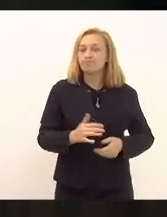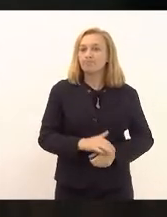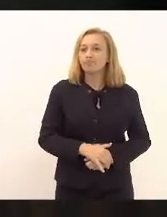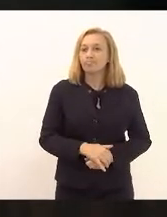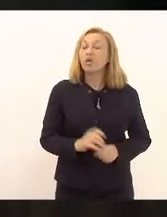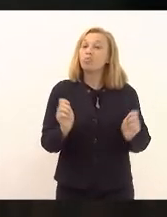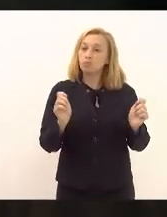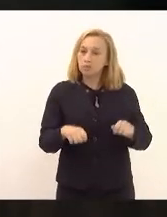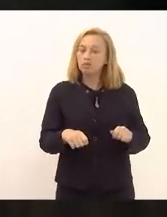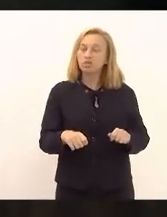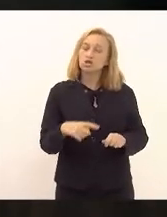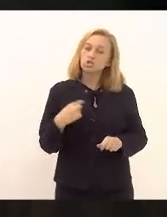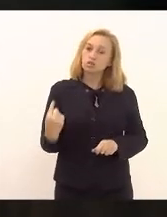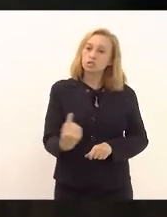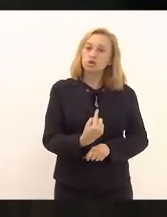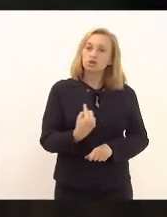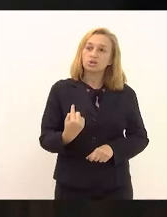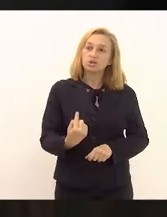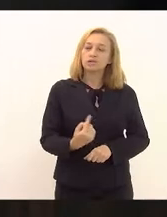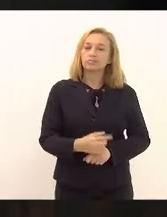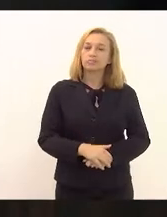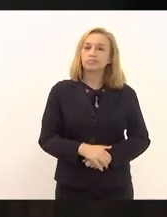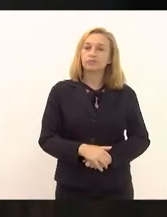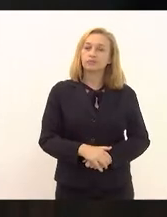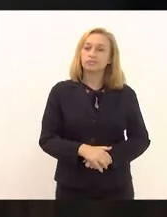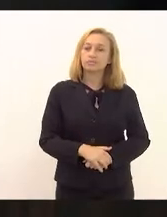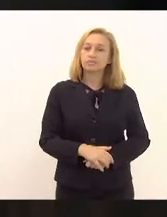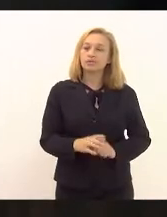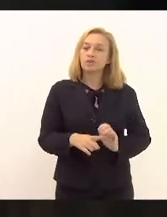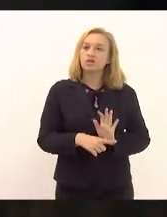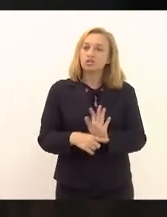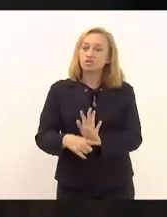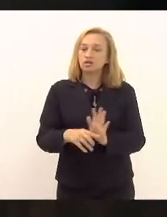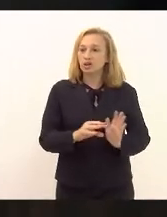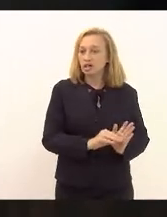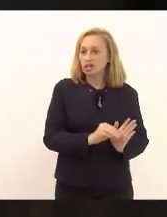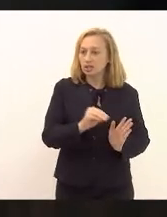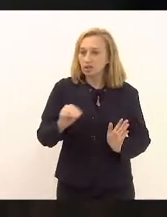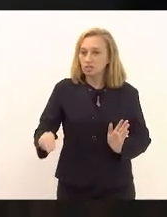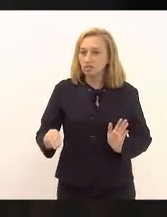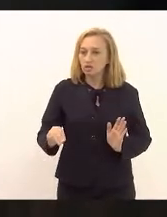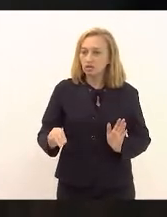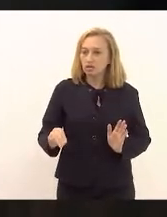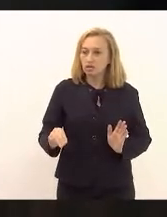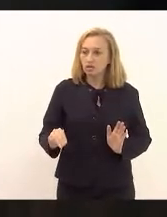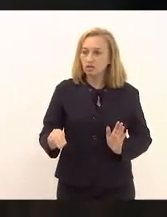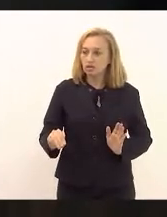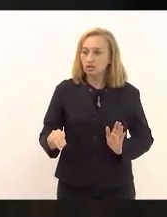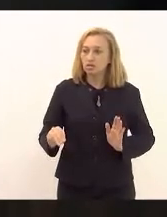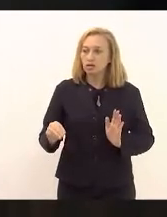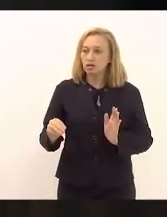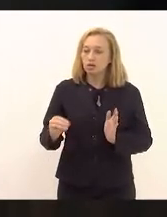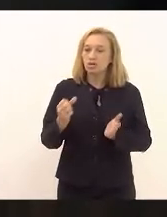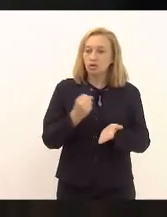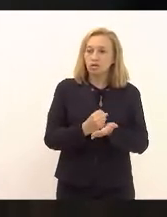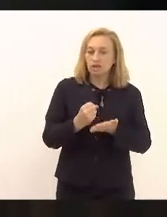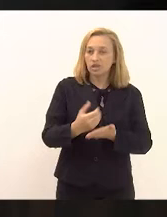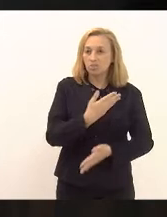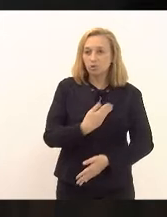com a possibilidade de nós fazermos, ajudar a transferência para consórcios públicos de municípios.